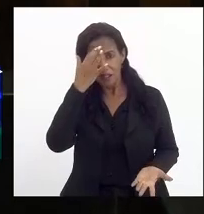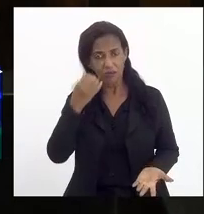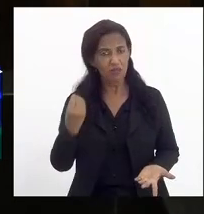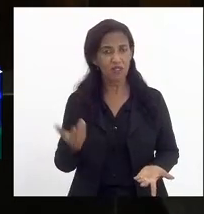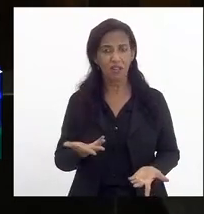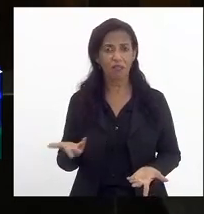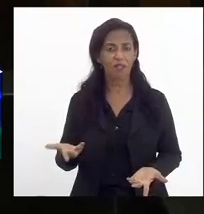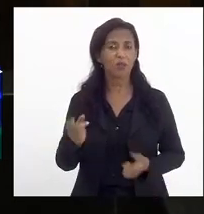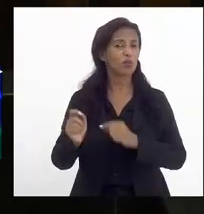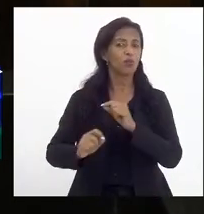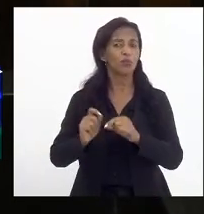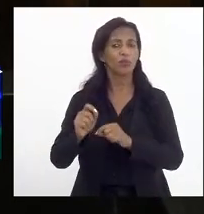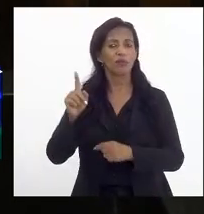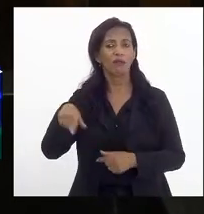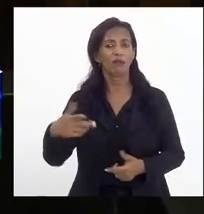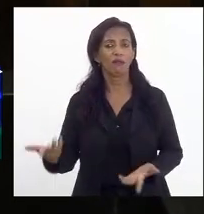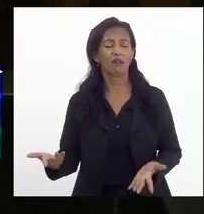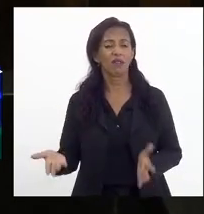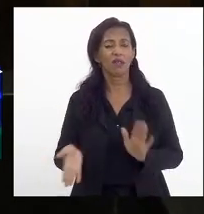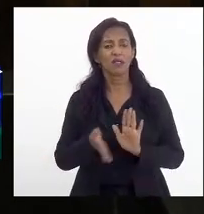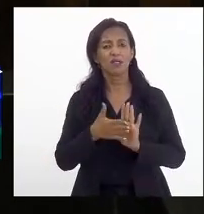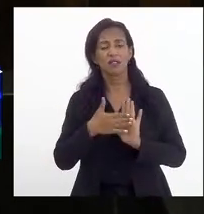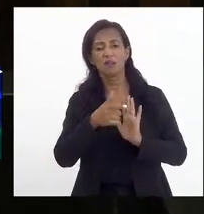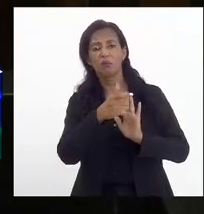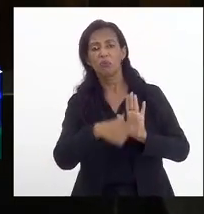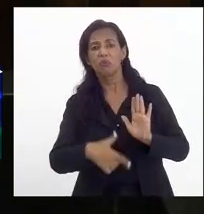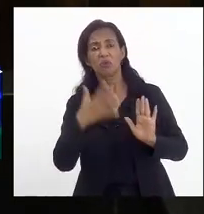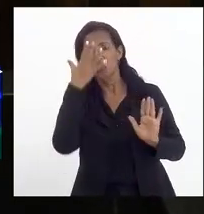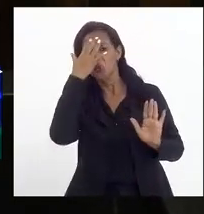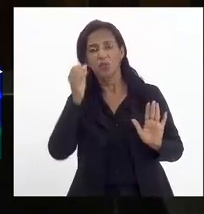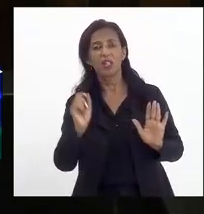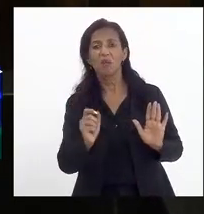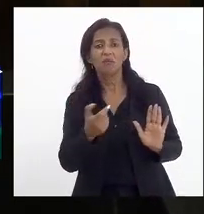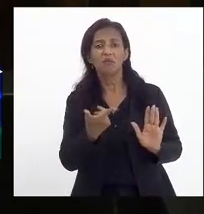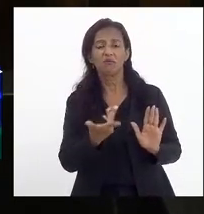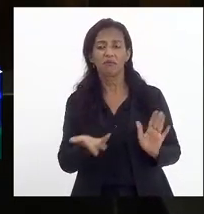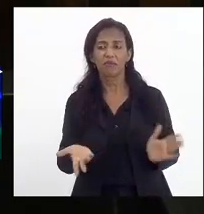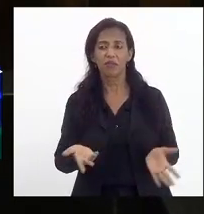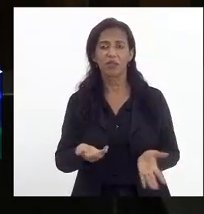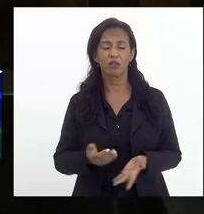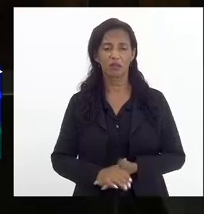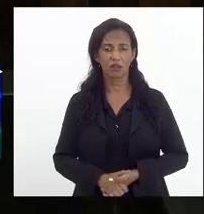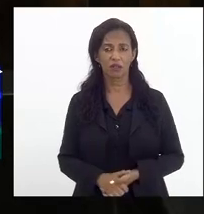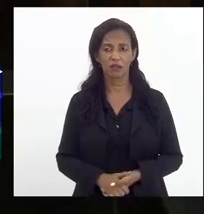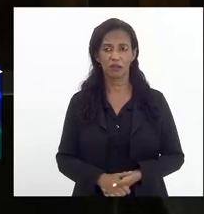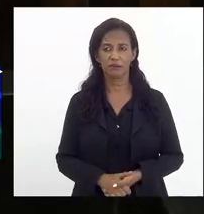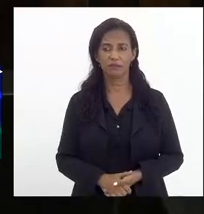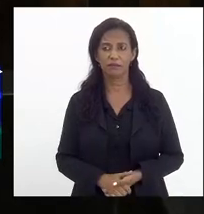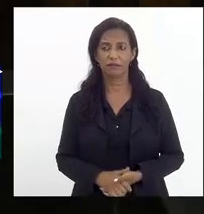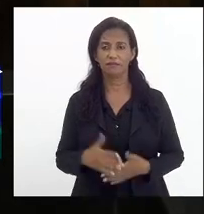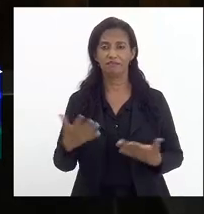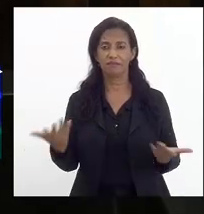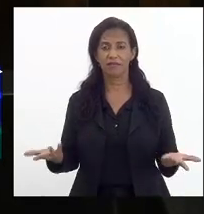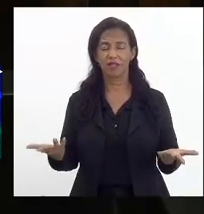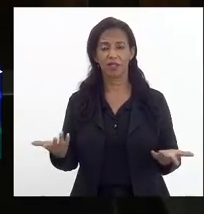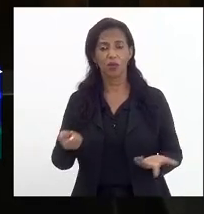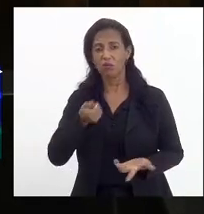ainda nem o que que é esse protocolo de intenções então é